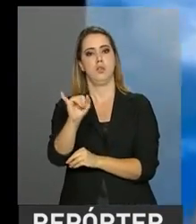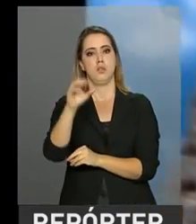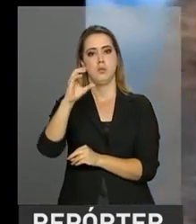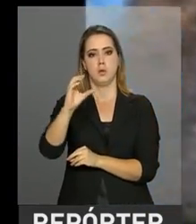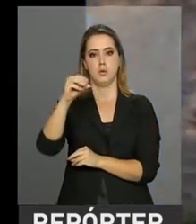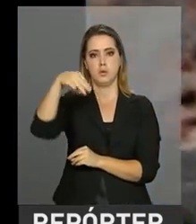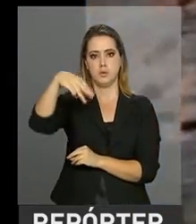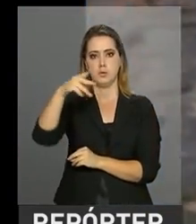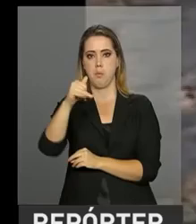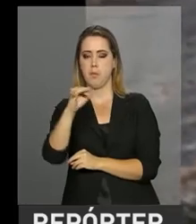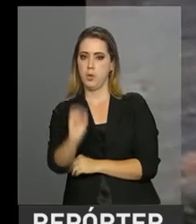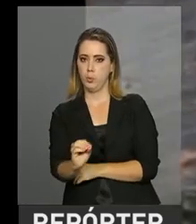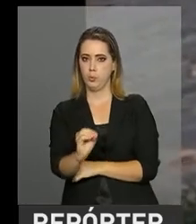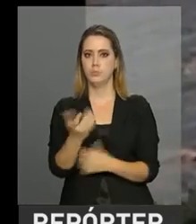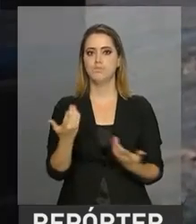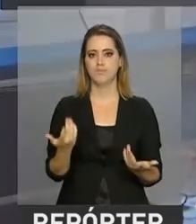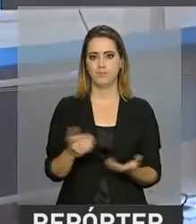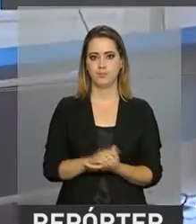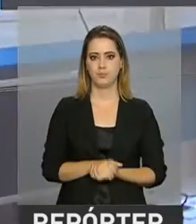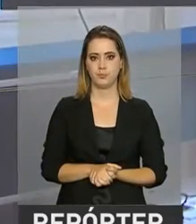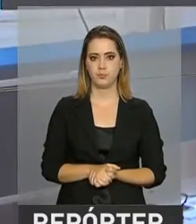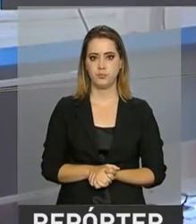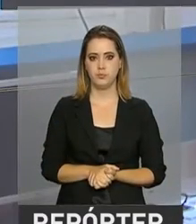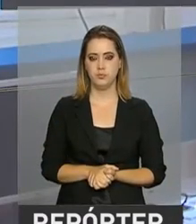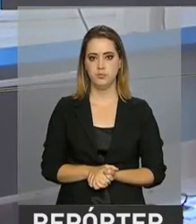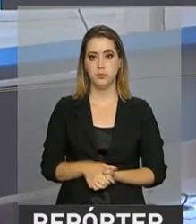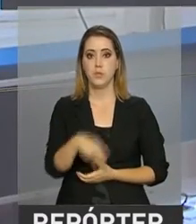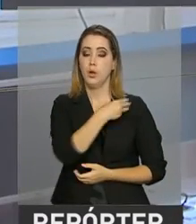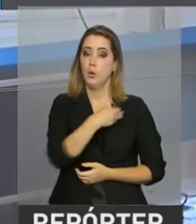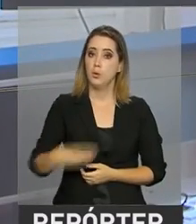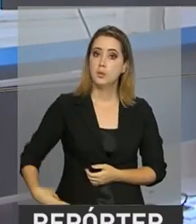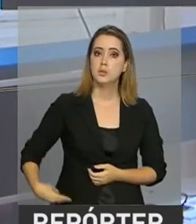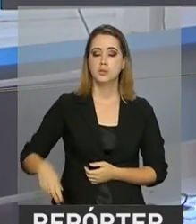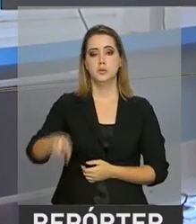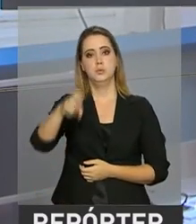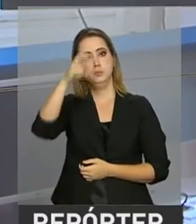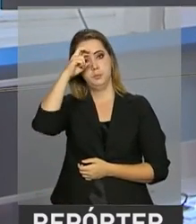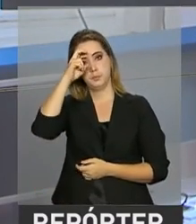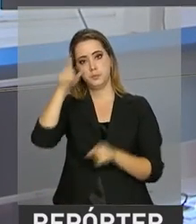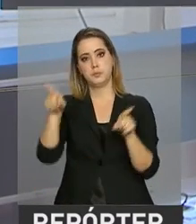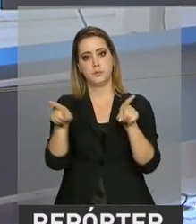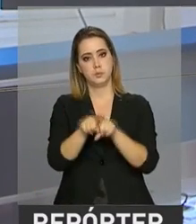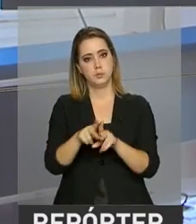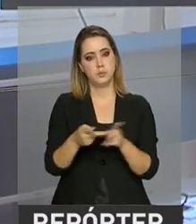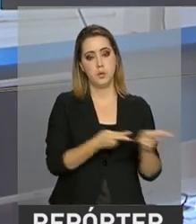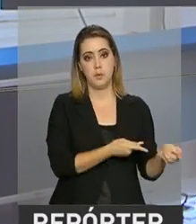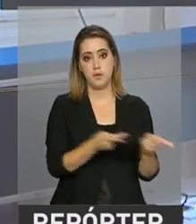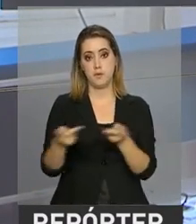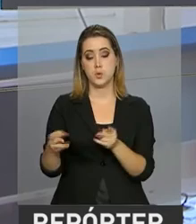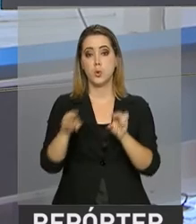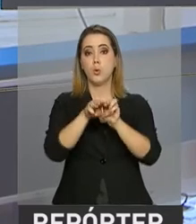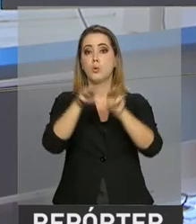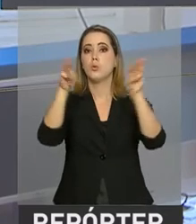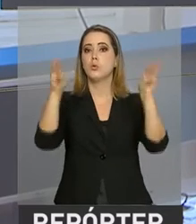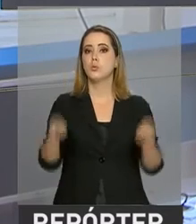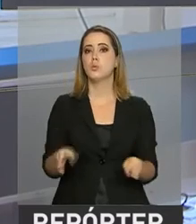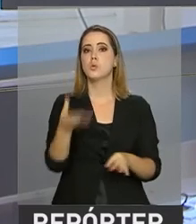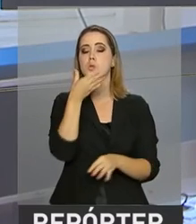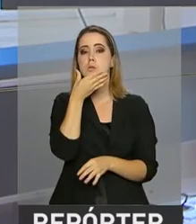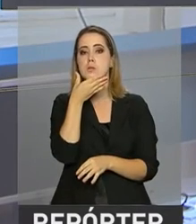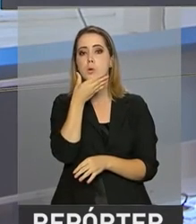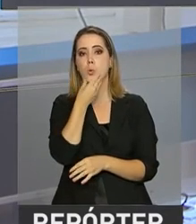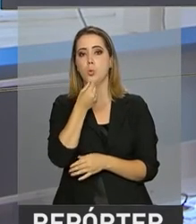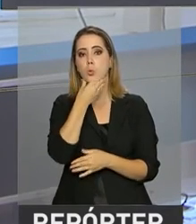o icm bio o ministro da cultura também visitou o museu do homem americano no município piauiense